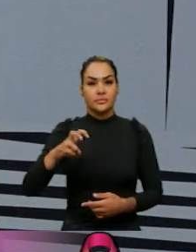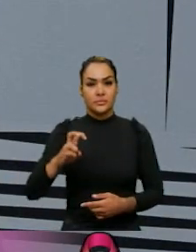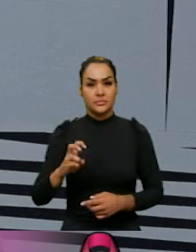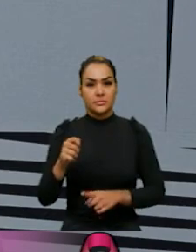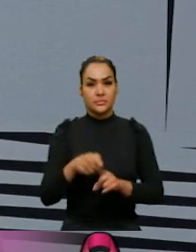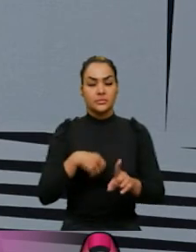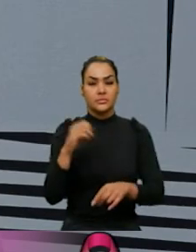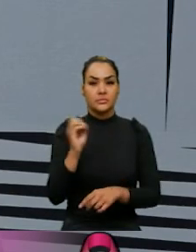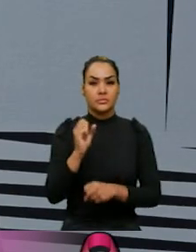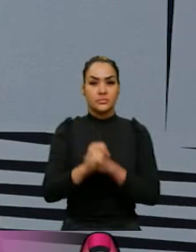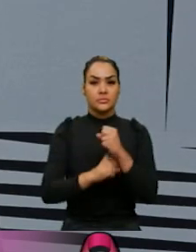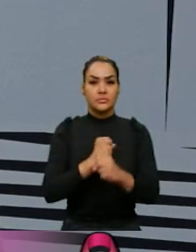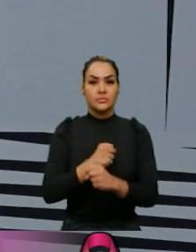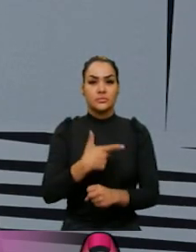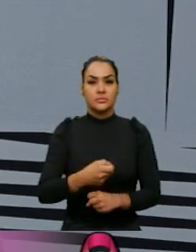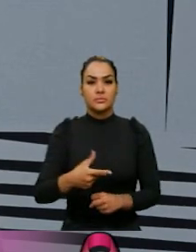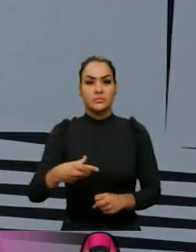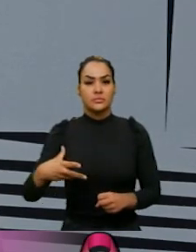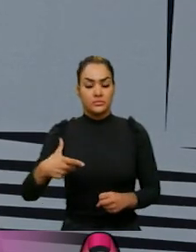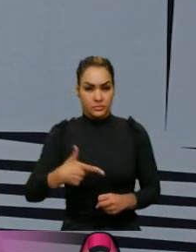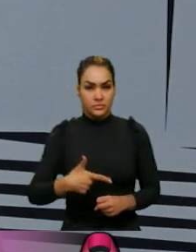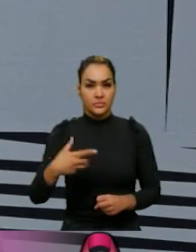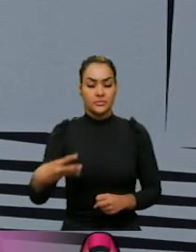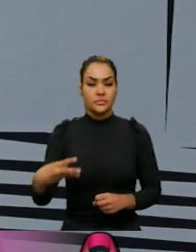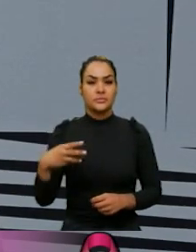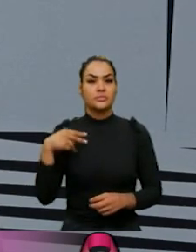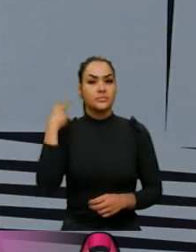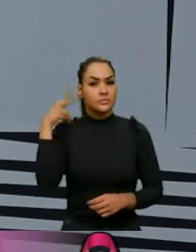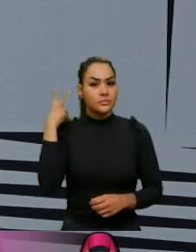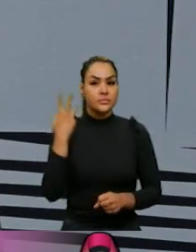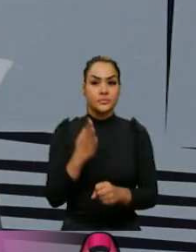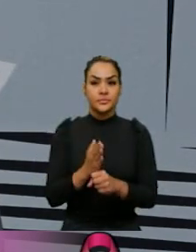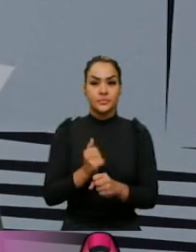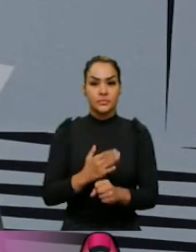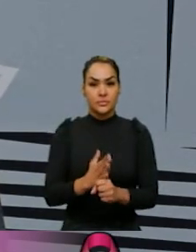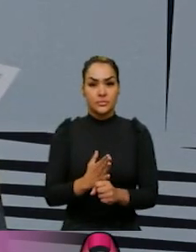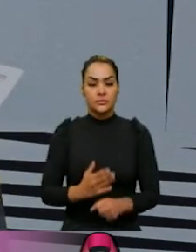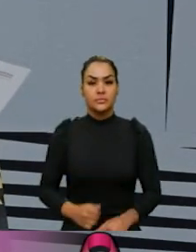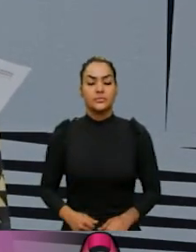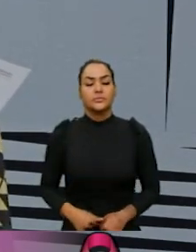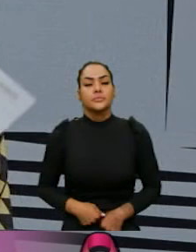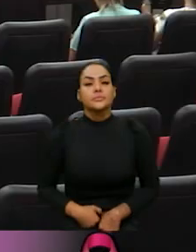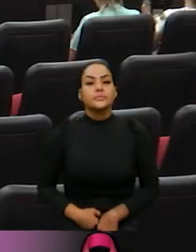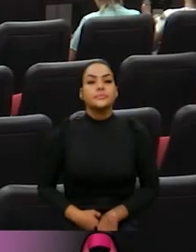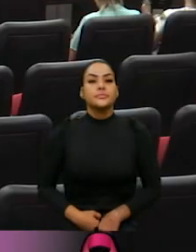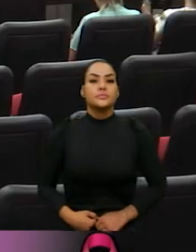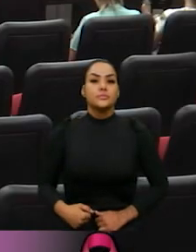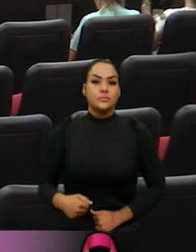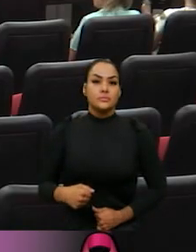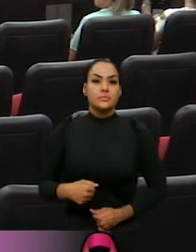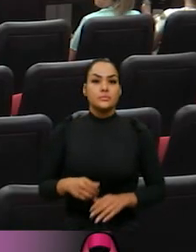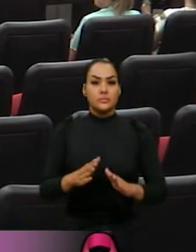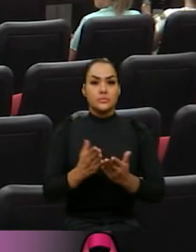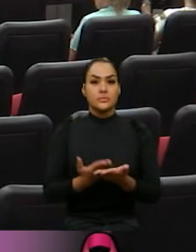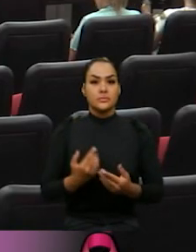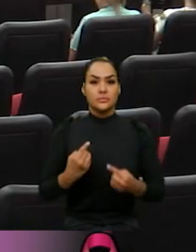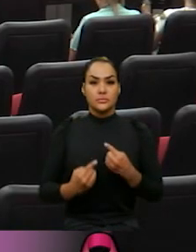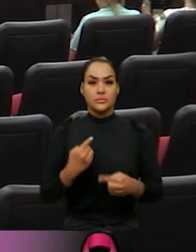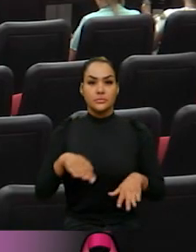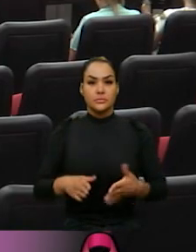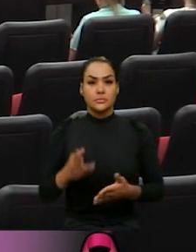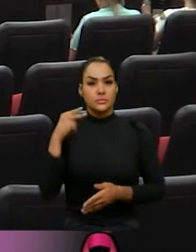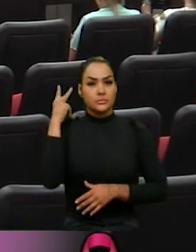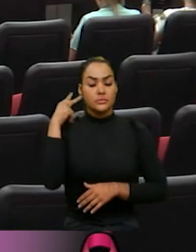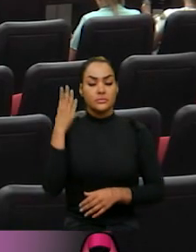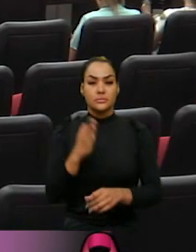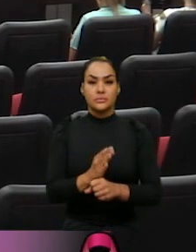de outubro de 2023, Gilberto Batata Mantovani, vereador PL. O requerimento está em discussão. Com a palavra, o